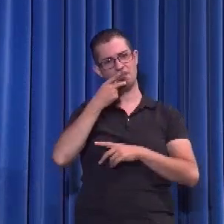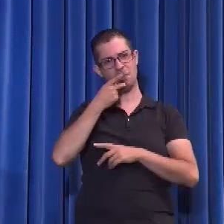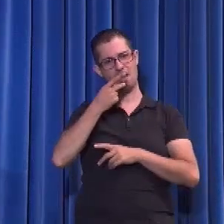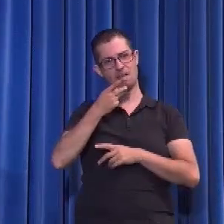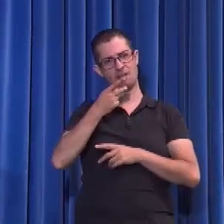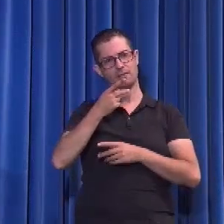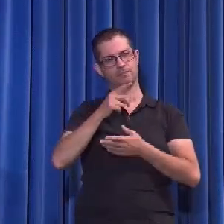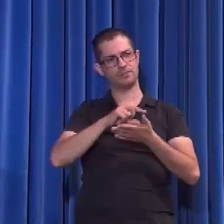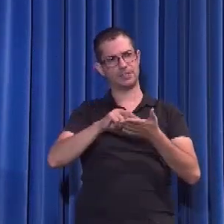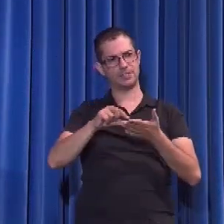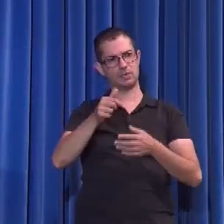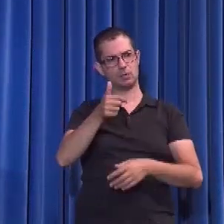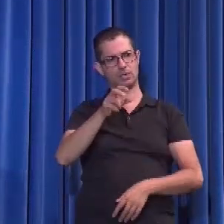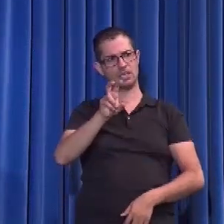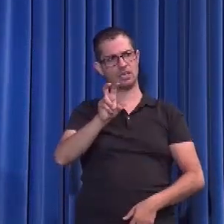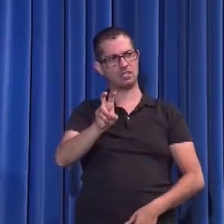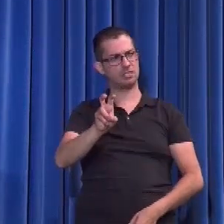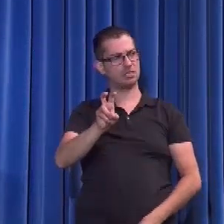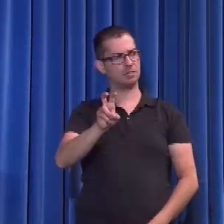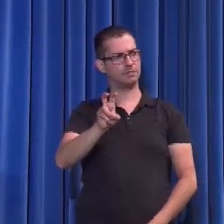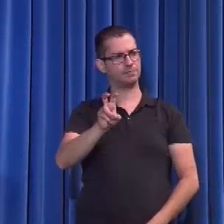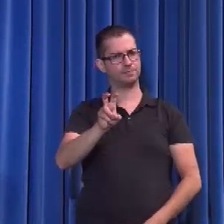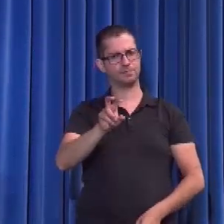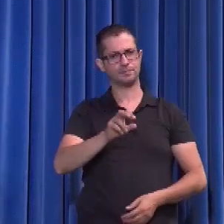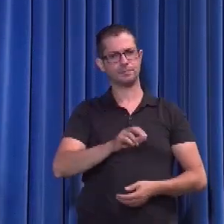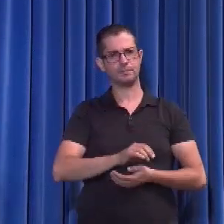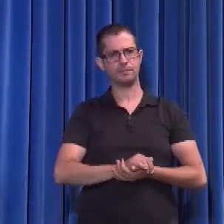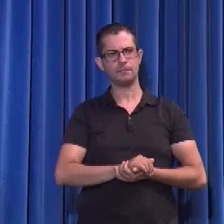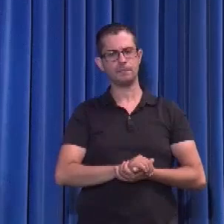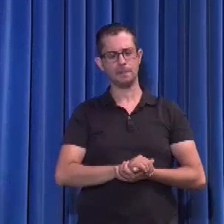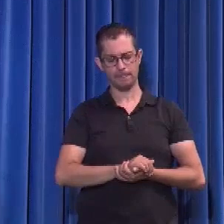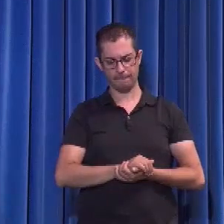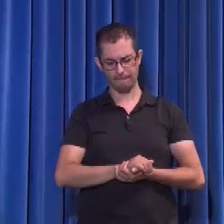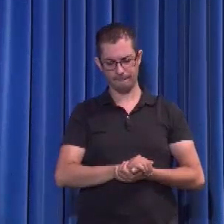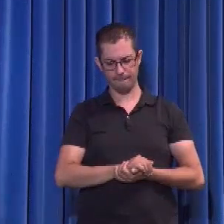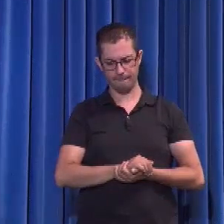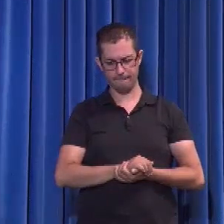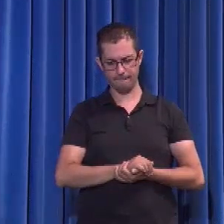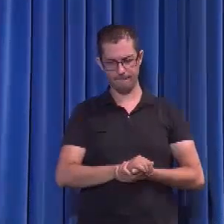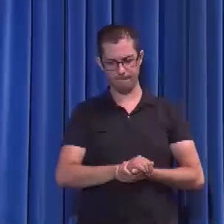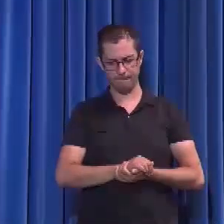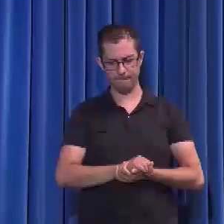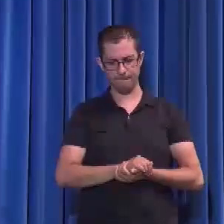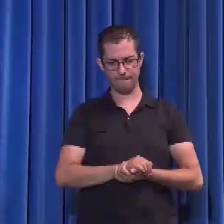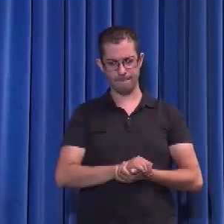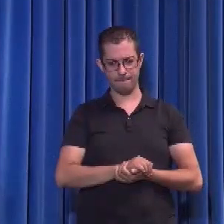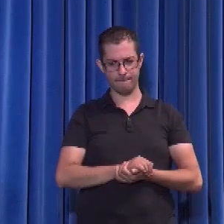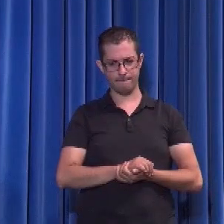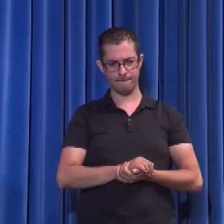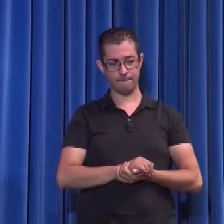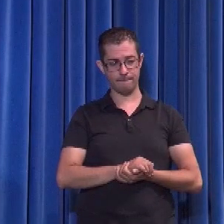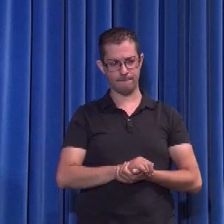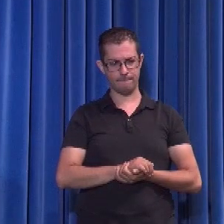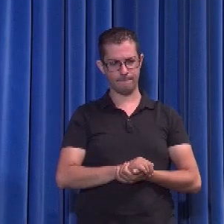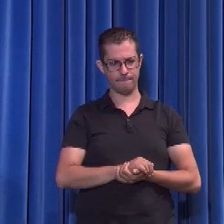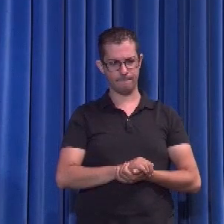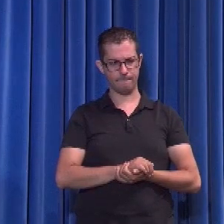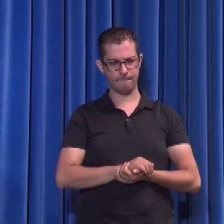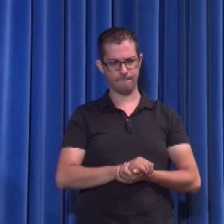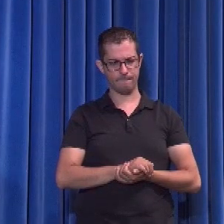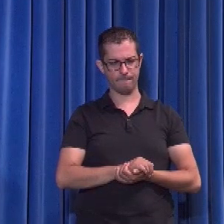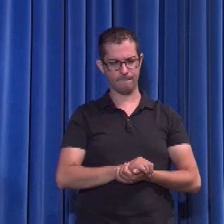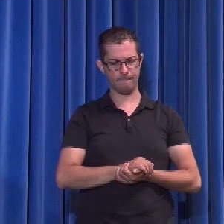15, até o 6:3. Pode ler, por favor, Leda? Irei e voltarei para o meu lugar, até que